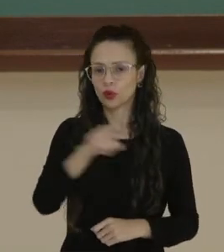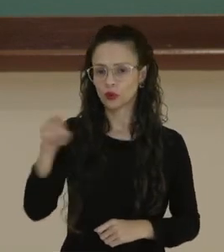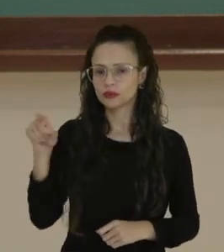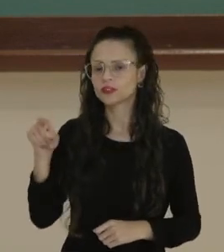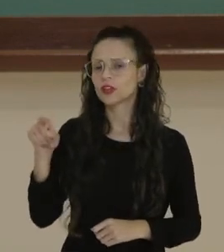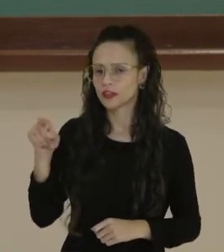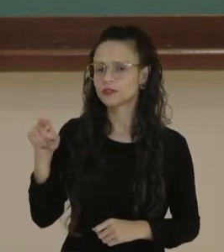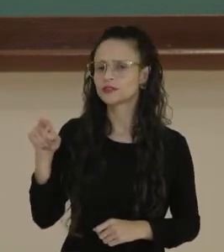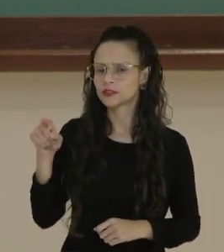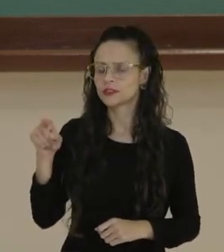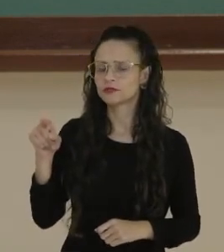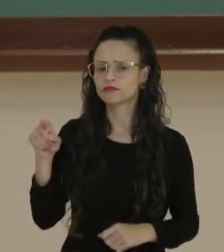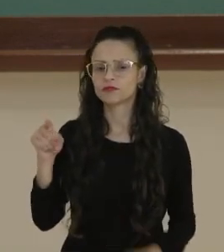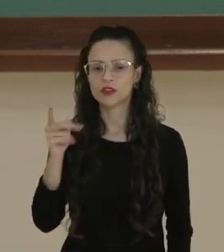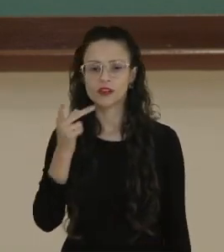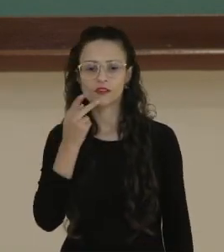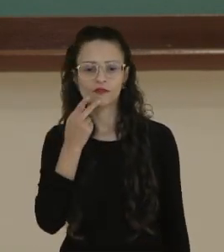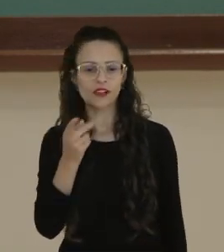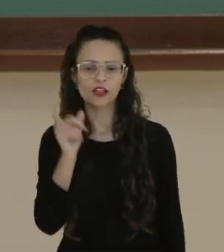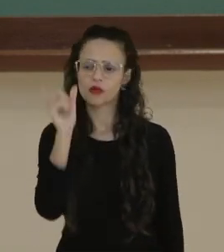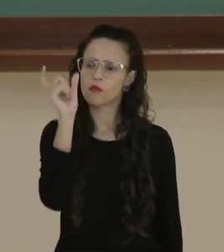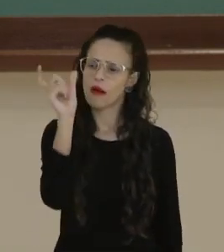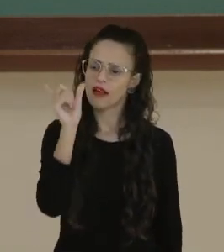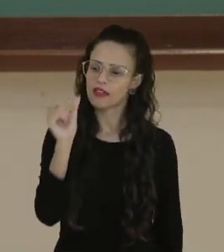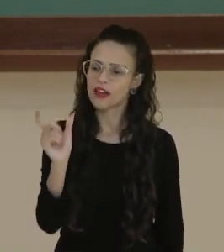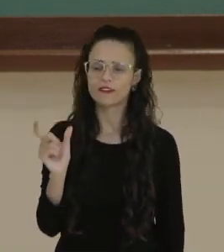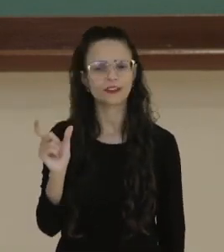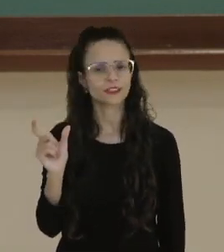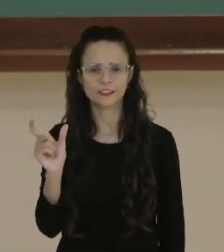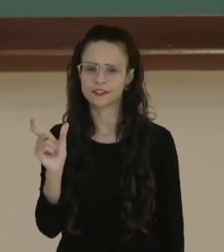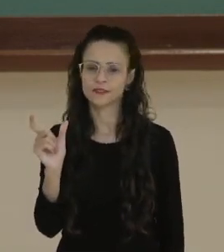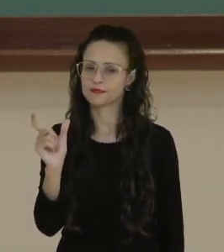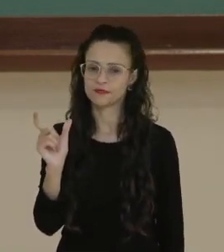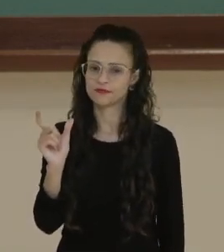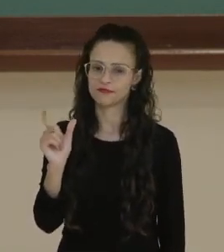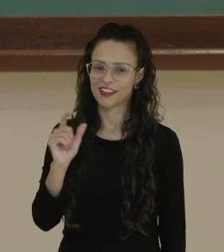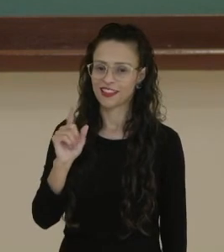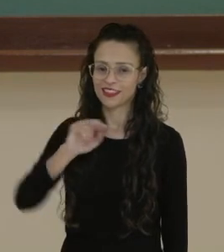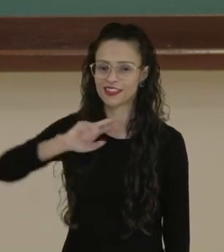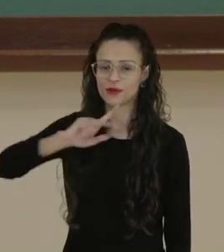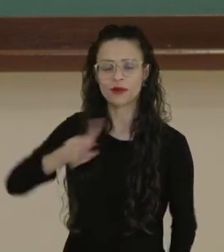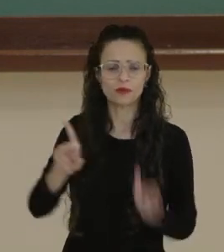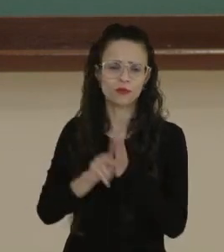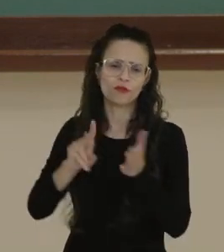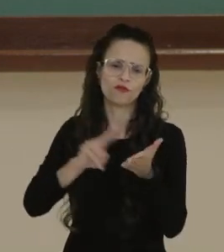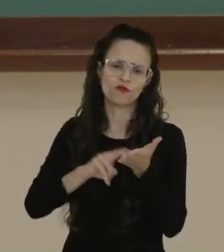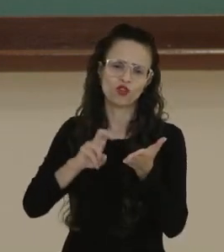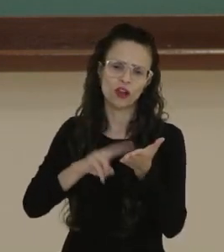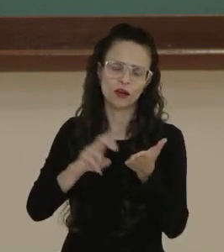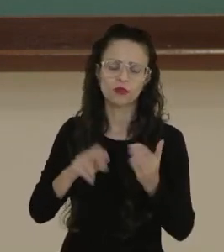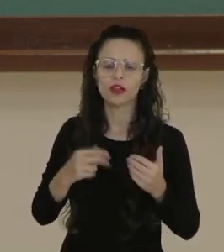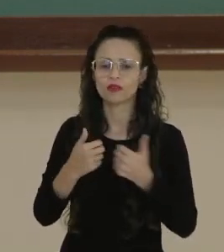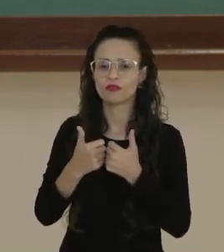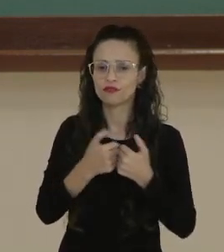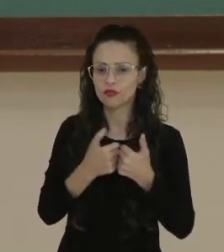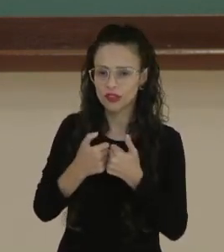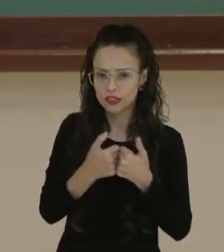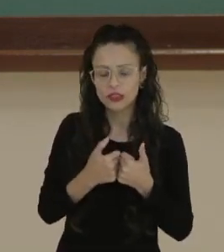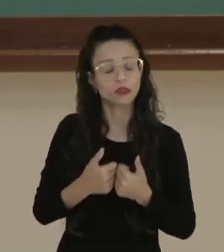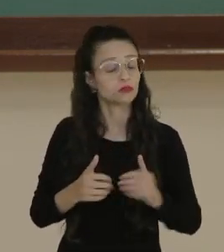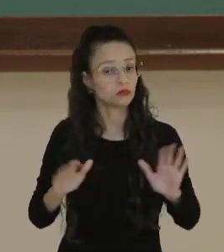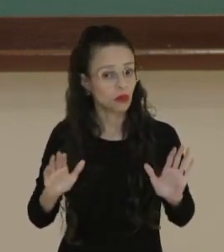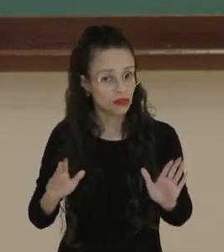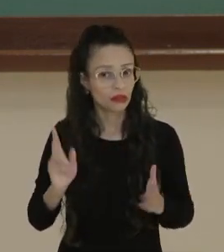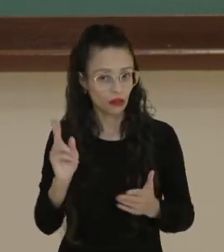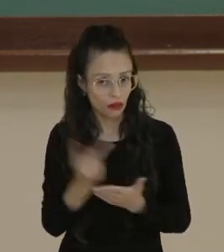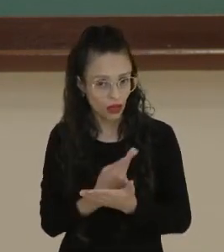devem ter falado palavras que não estão aqui no nosso vocabulário normalmente, nos termos físicos. Não significa que